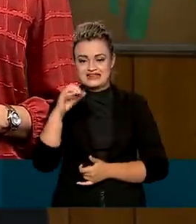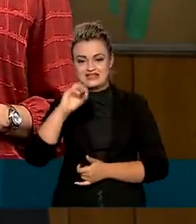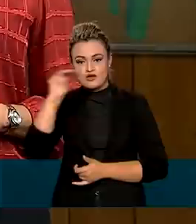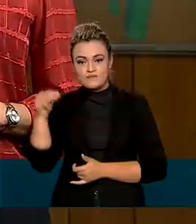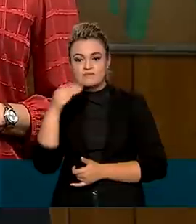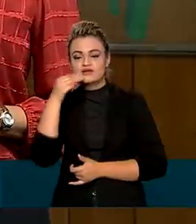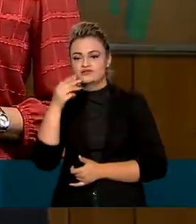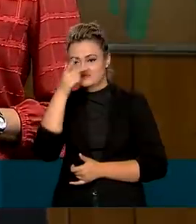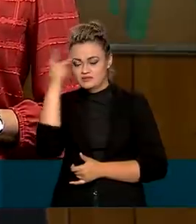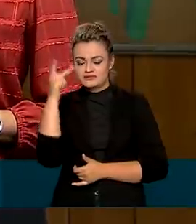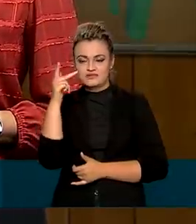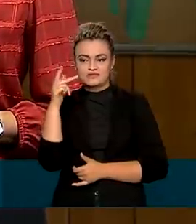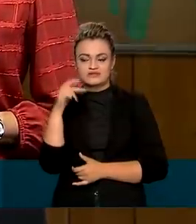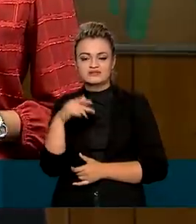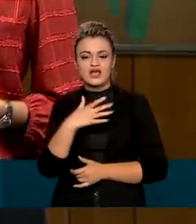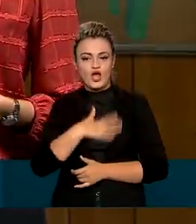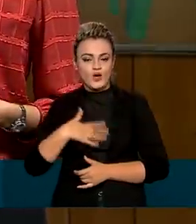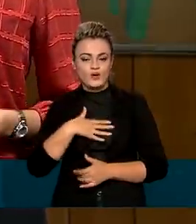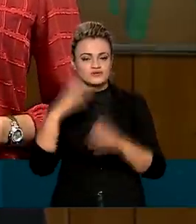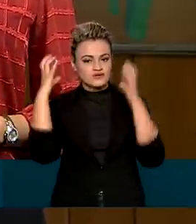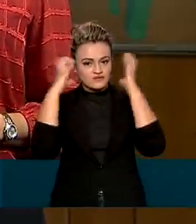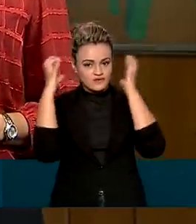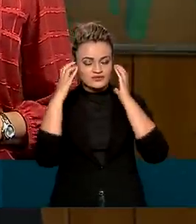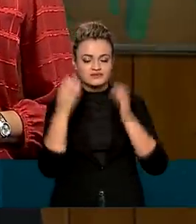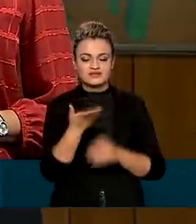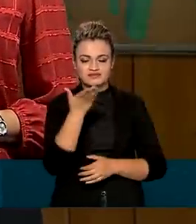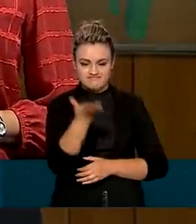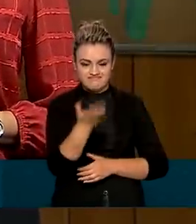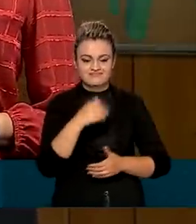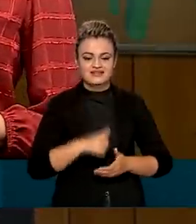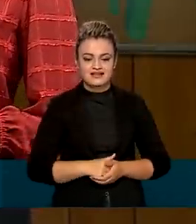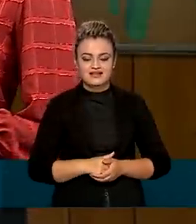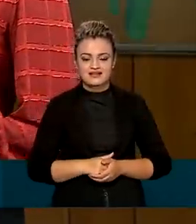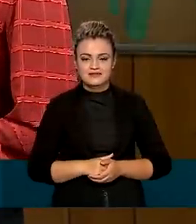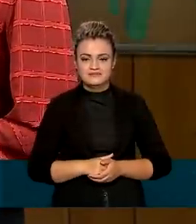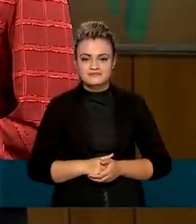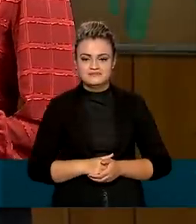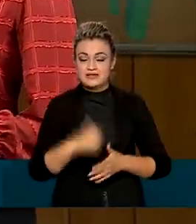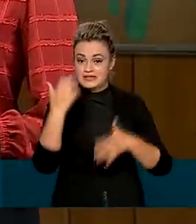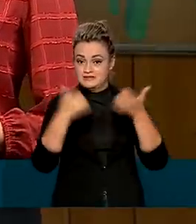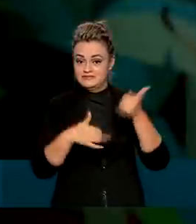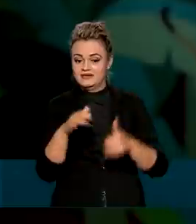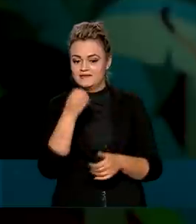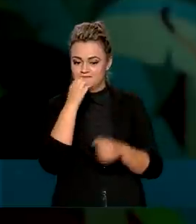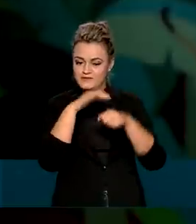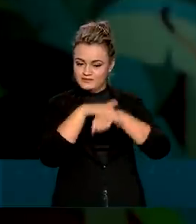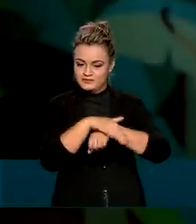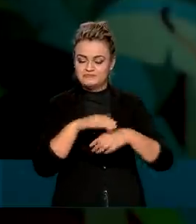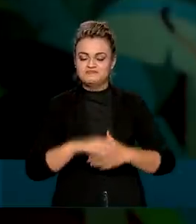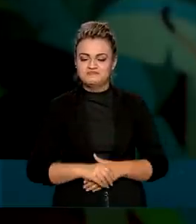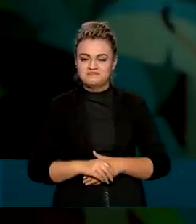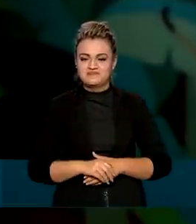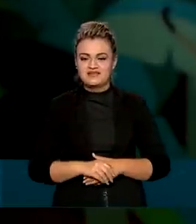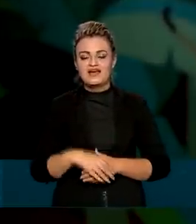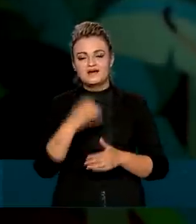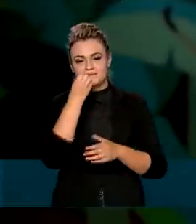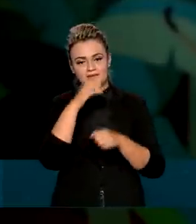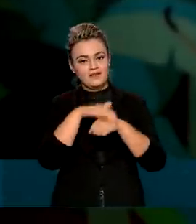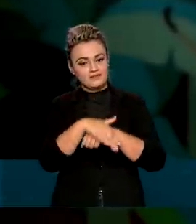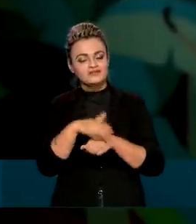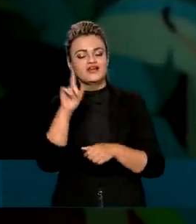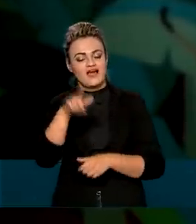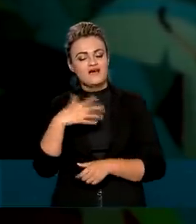da Voz do Brasil recebem uma mensagem do presidente Jair bolsonaro boa noite presidente' é boa noite é uma